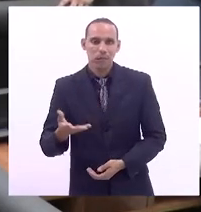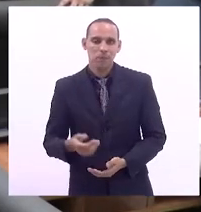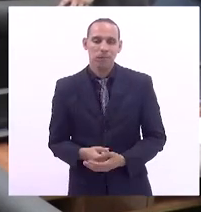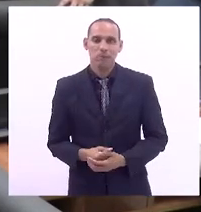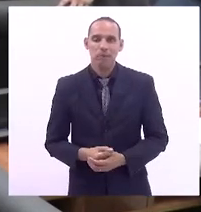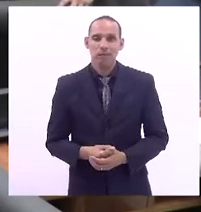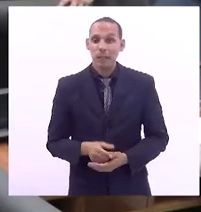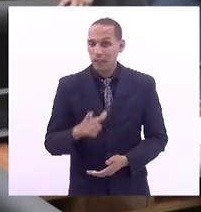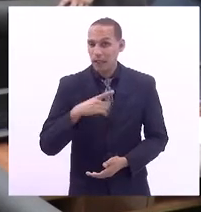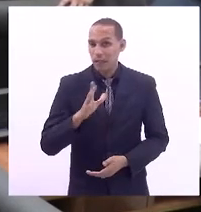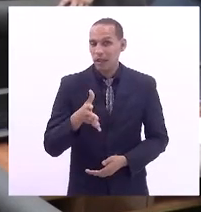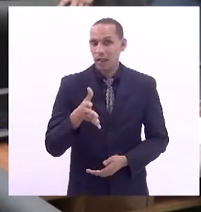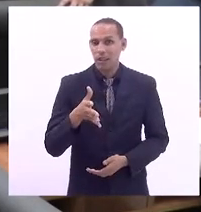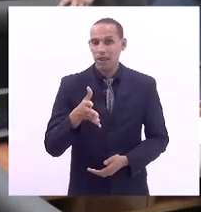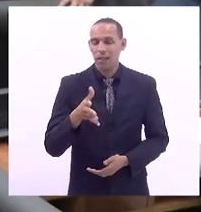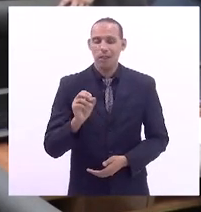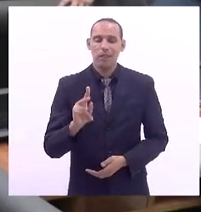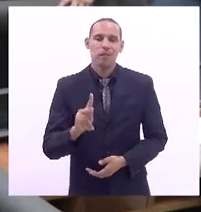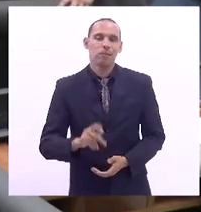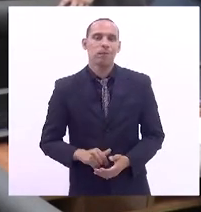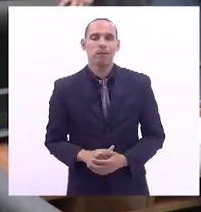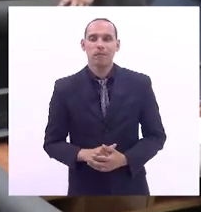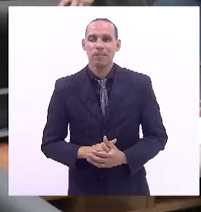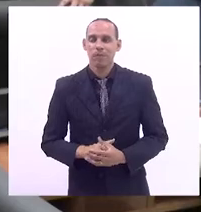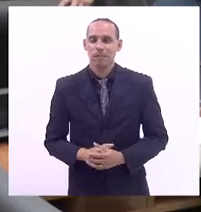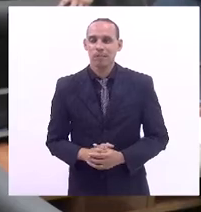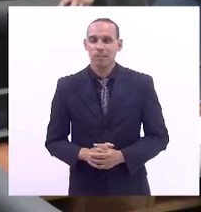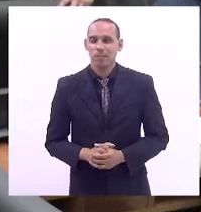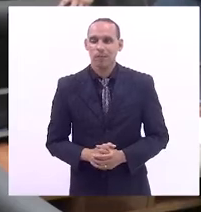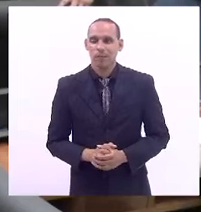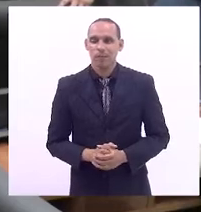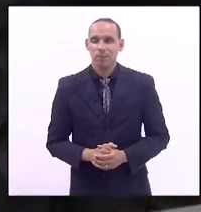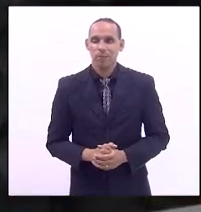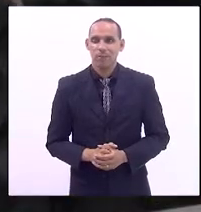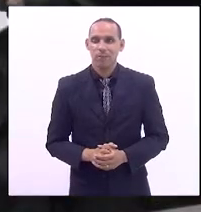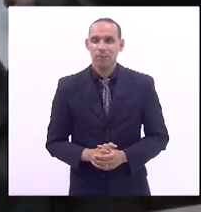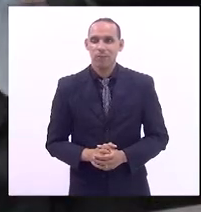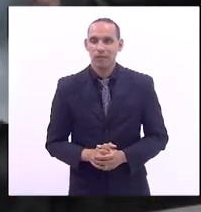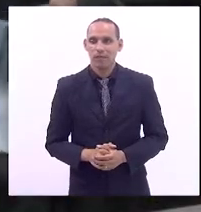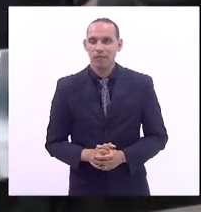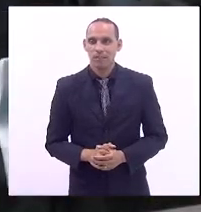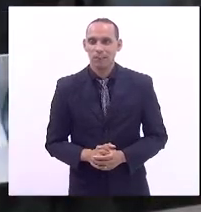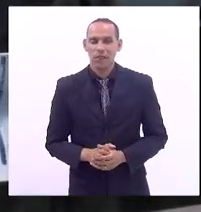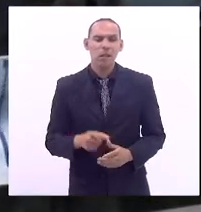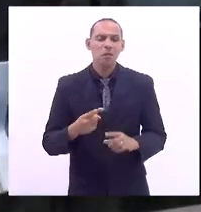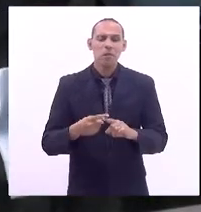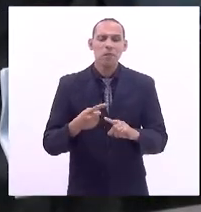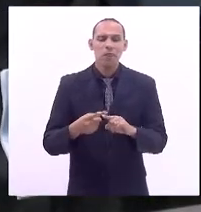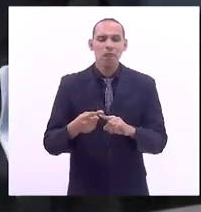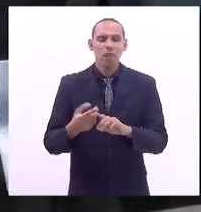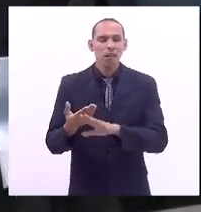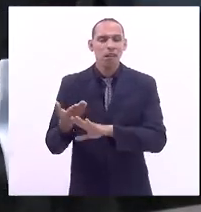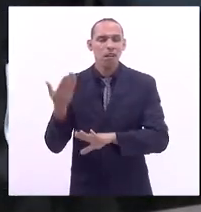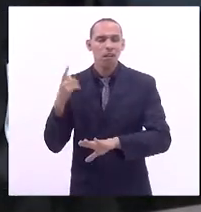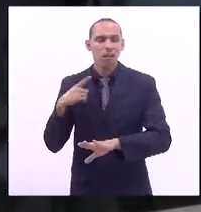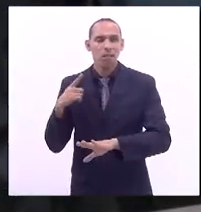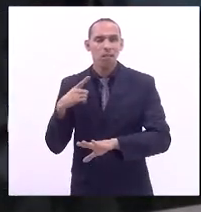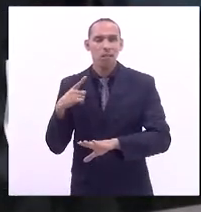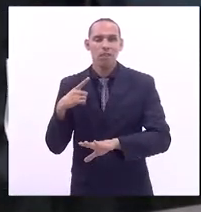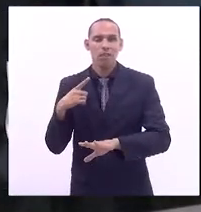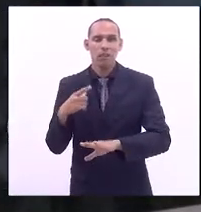E aí já tem aqui não é porque tinha uma